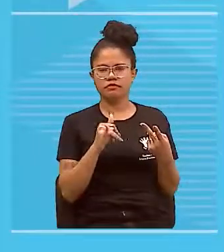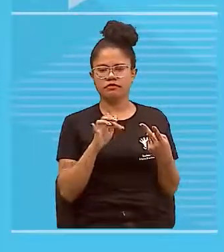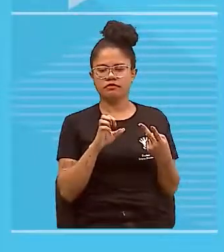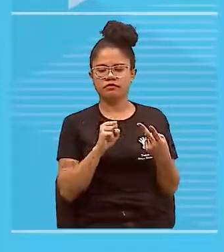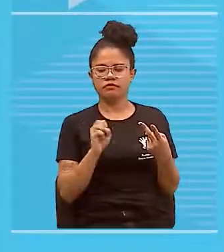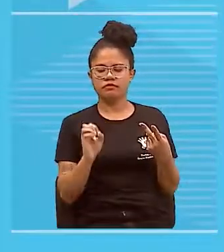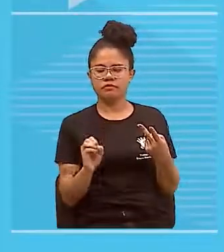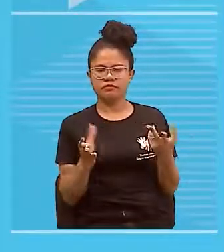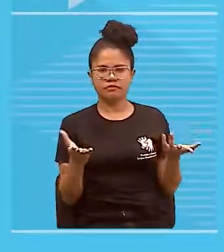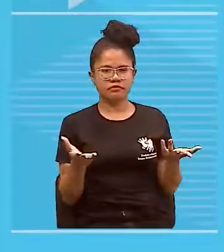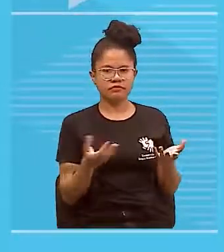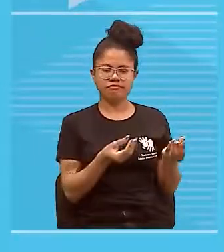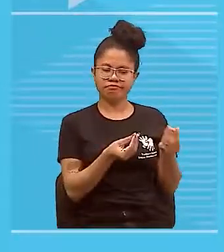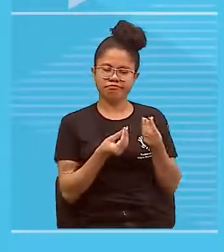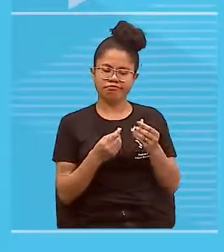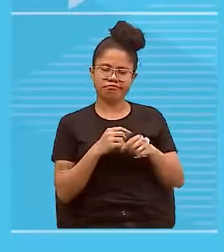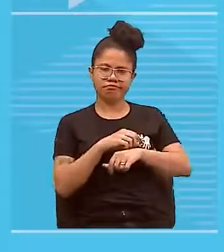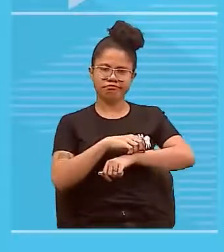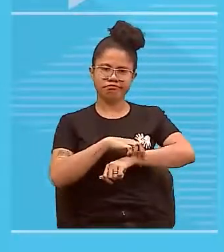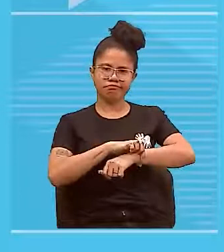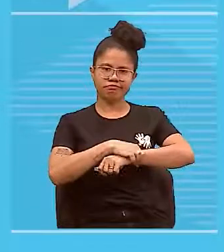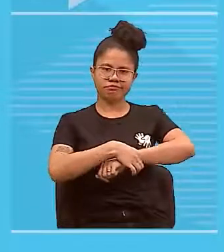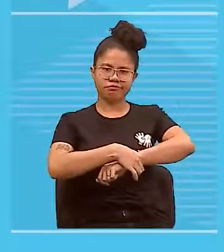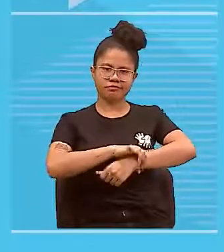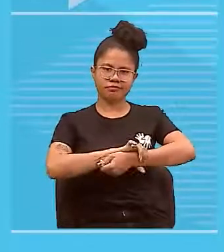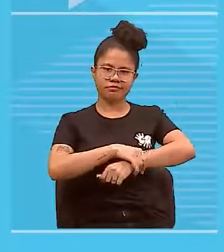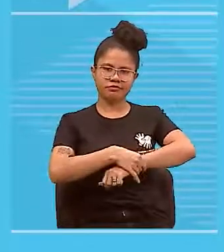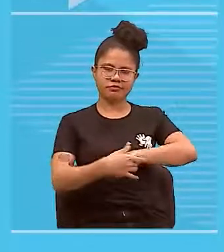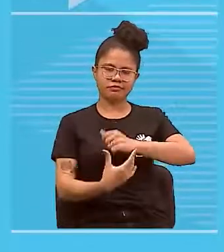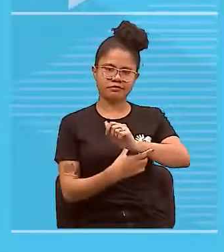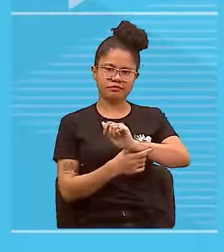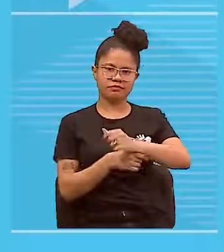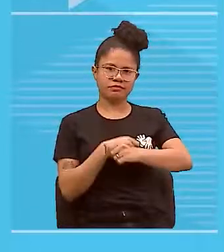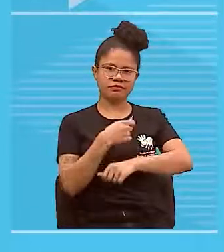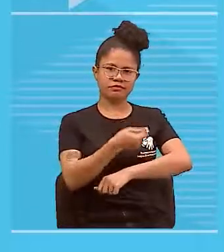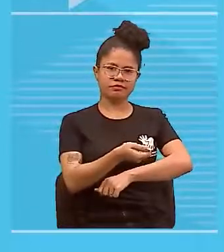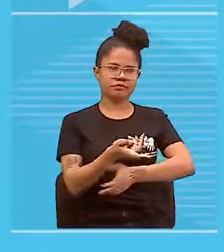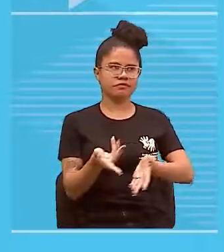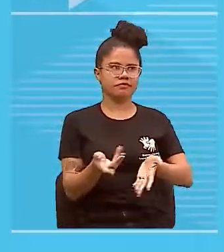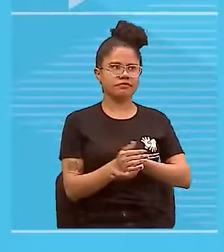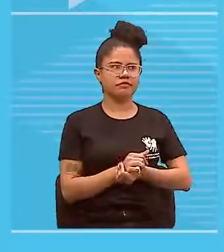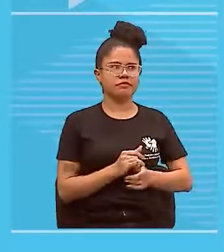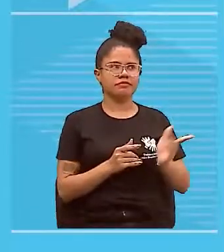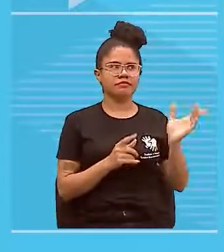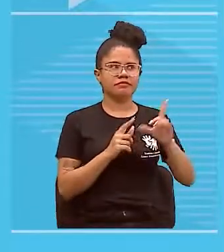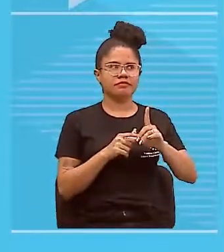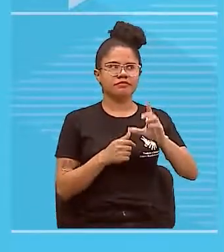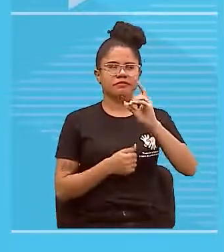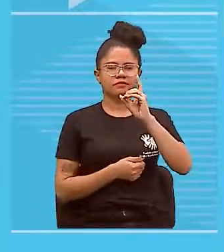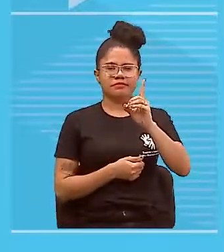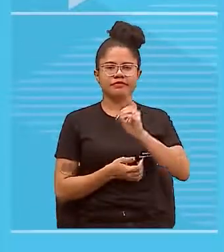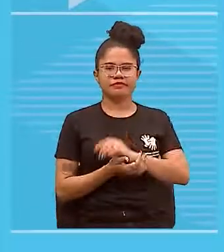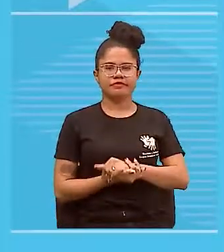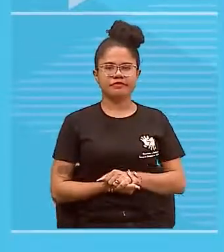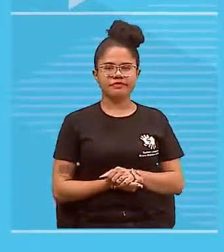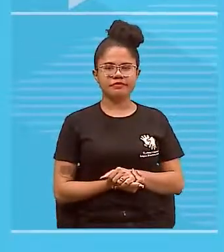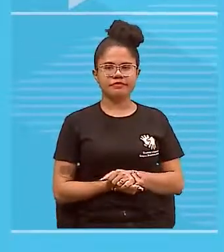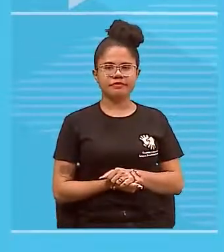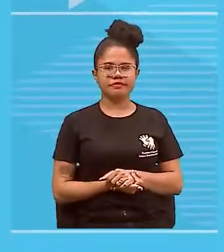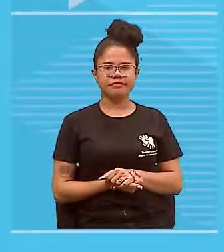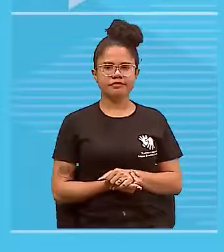o relógio aí meu irmão né então conclusão letra d de dado letra d de dado